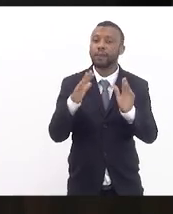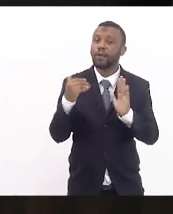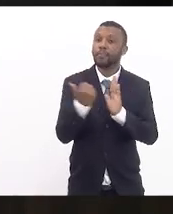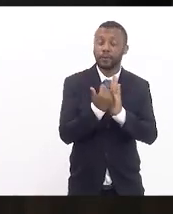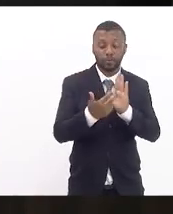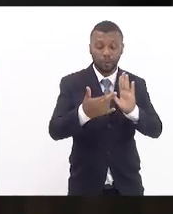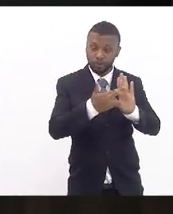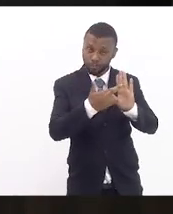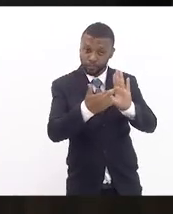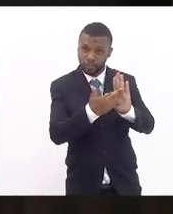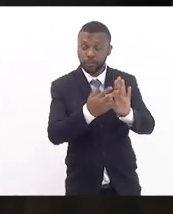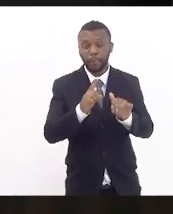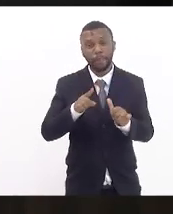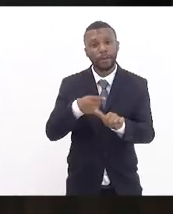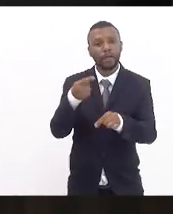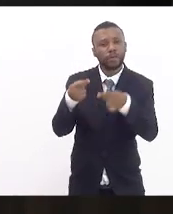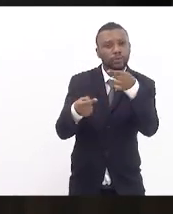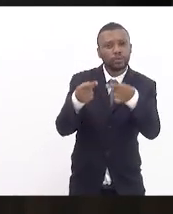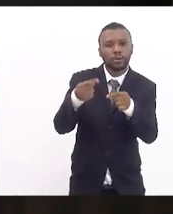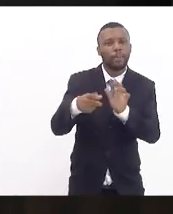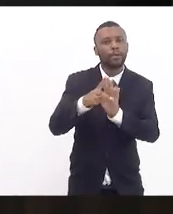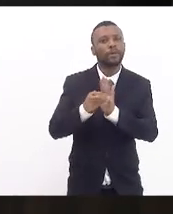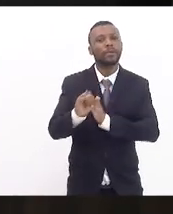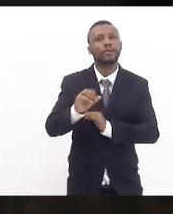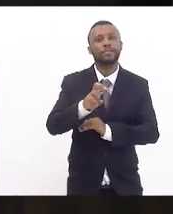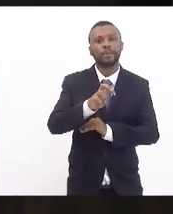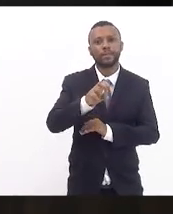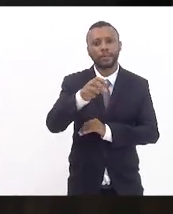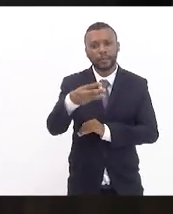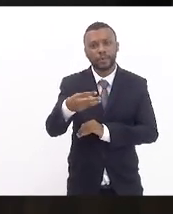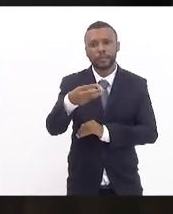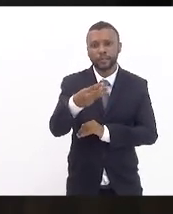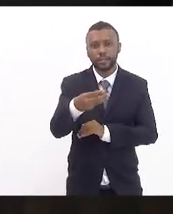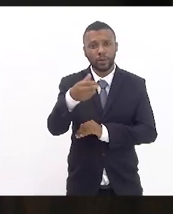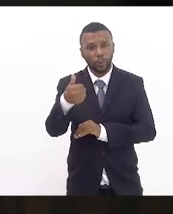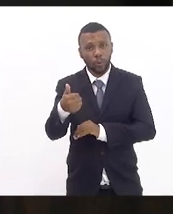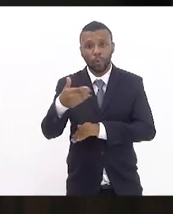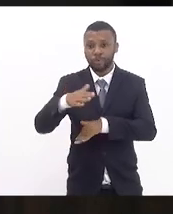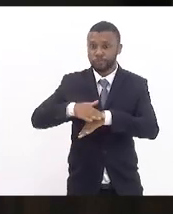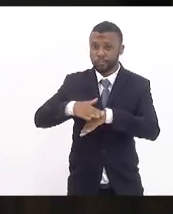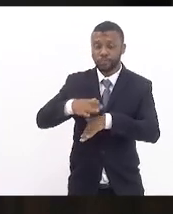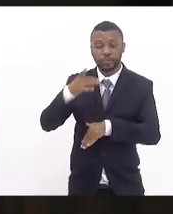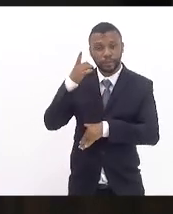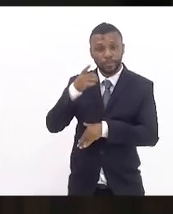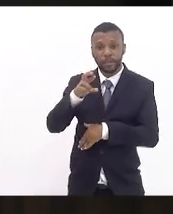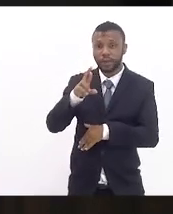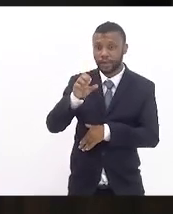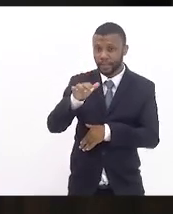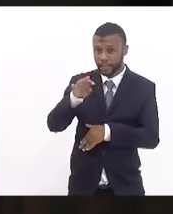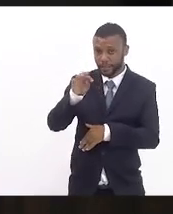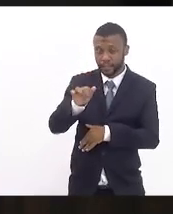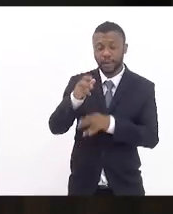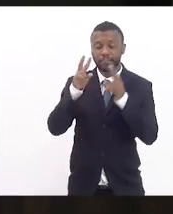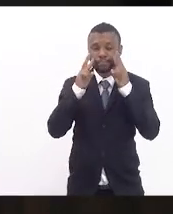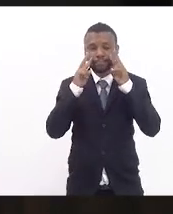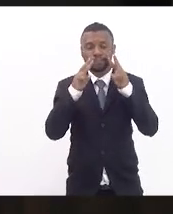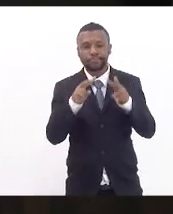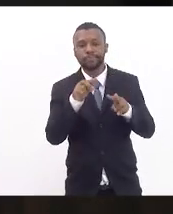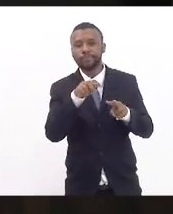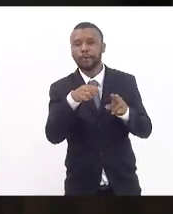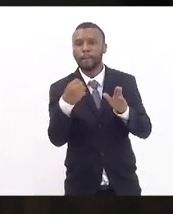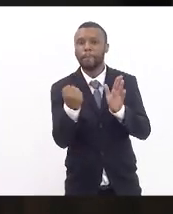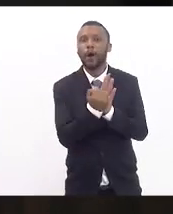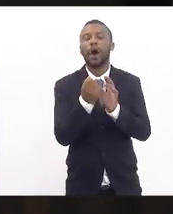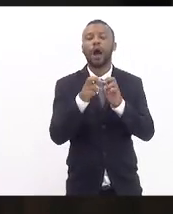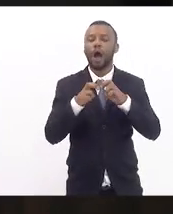tramitação ordinária, em primeira discussão, projeto de lei 5131 de 21, de autoria da deputada Renata Souza, declara patrimônio cultural e material a roda